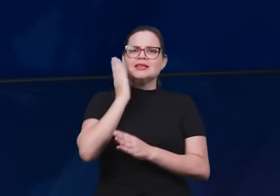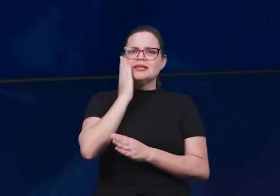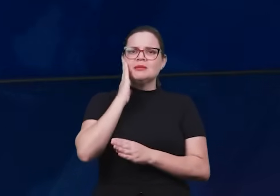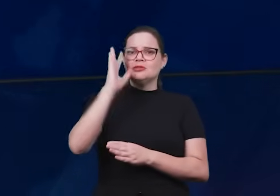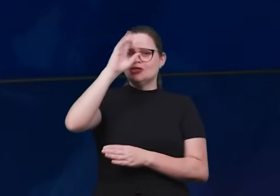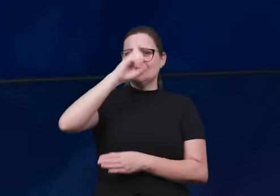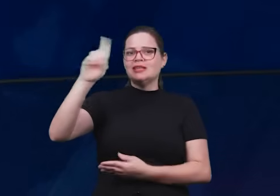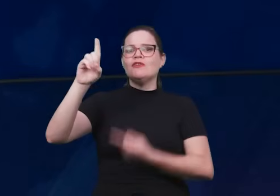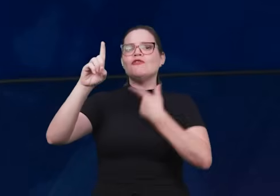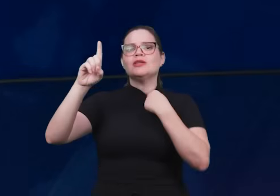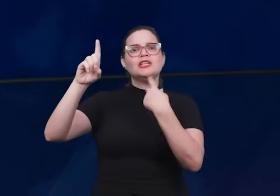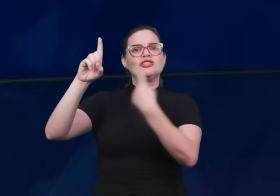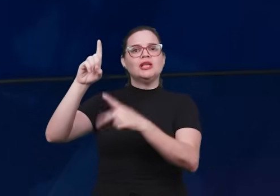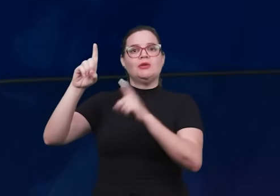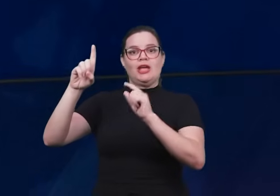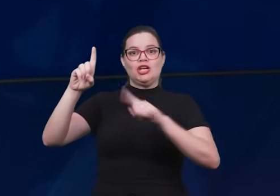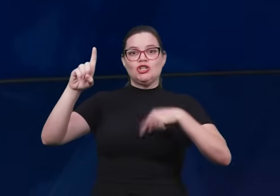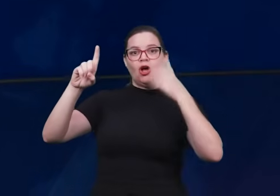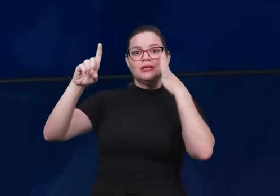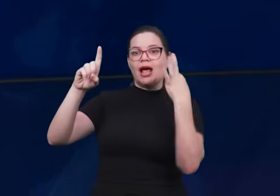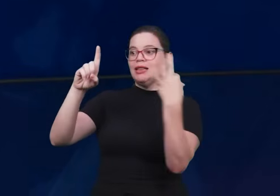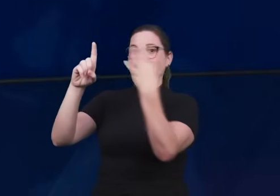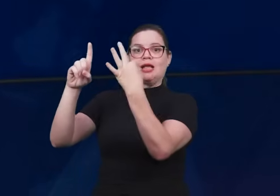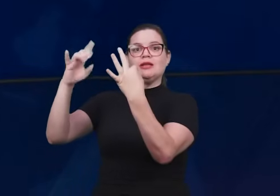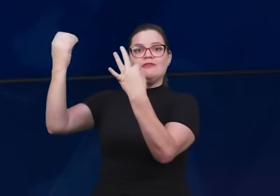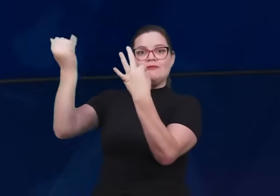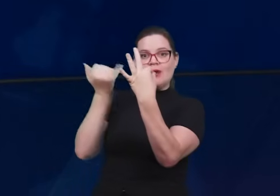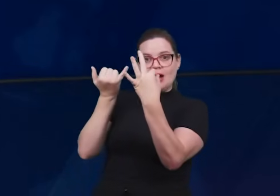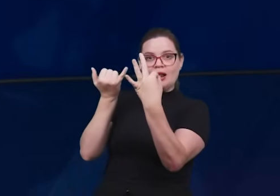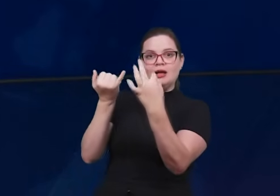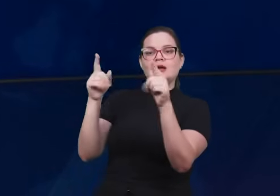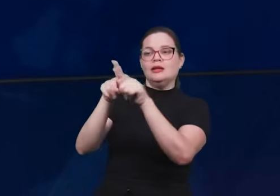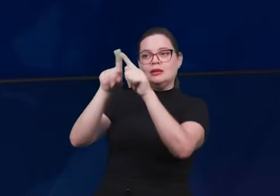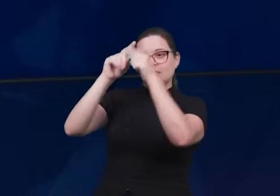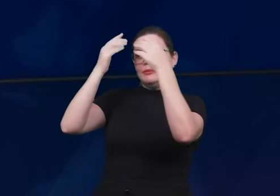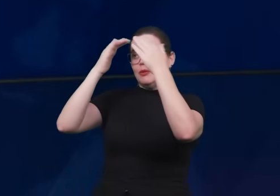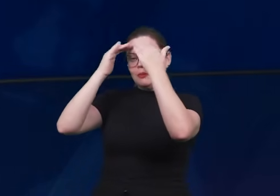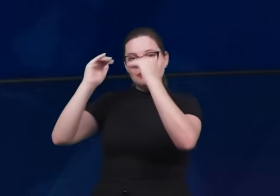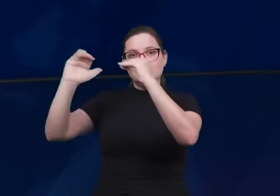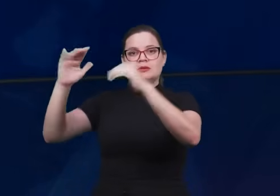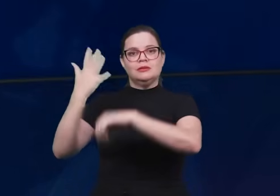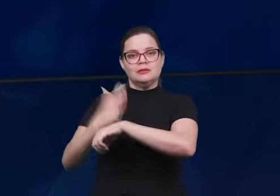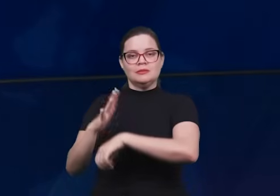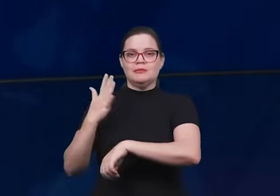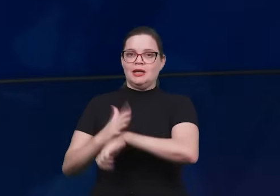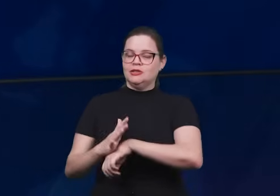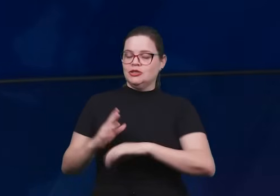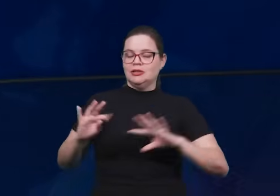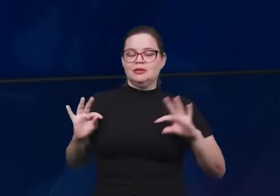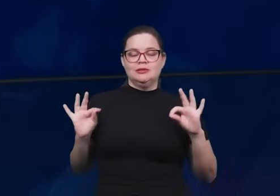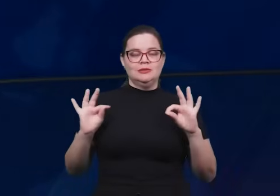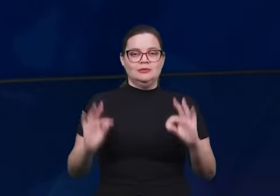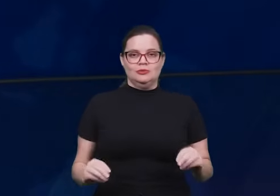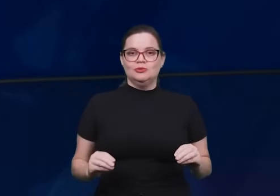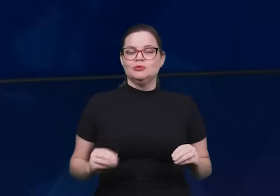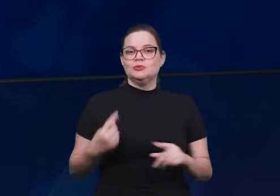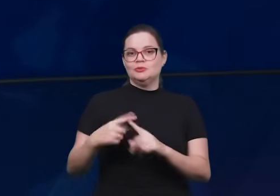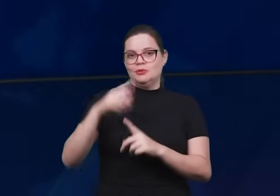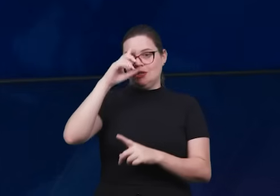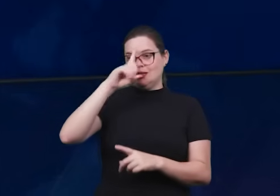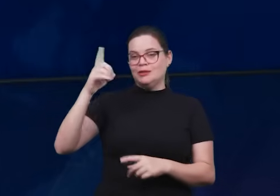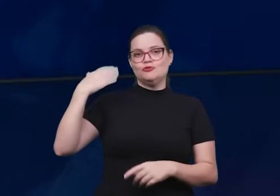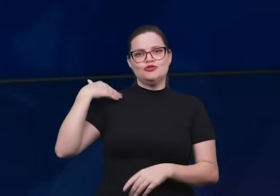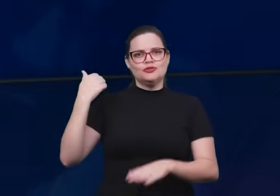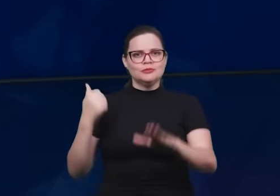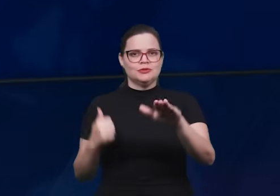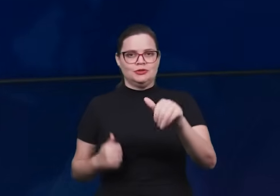a ouvir a sua voz, mas também a atender ao seu chamado e com disposição para obedecer o